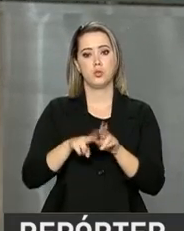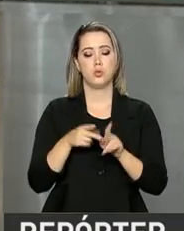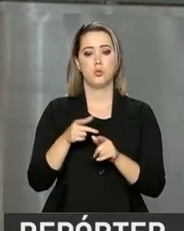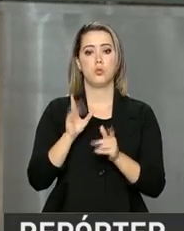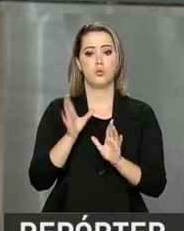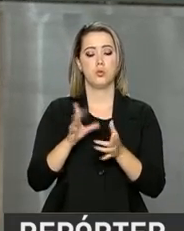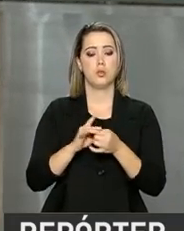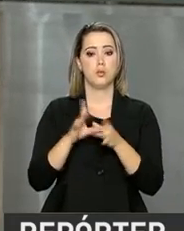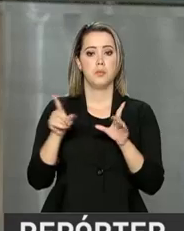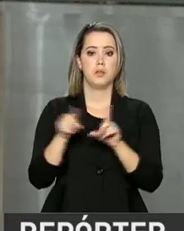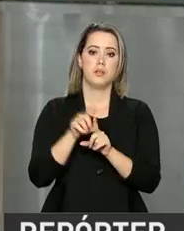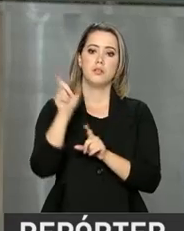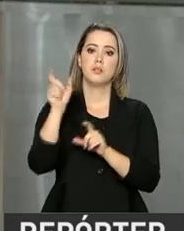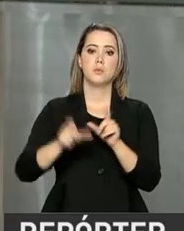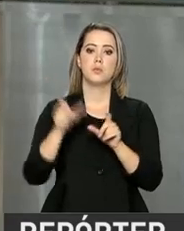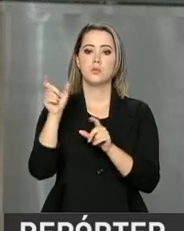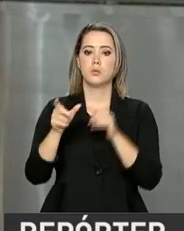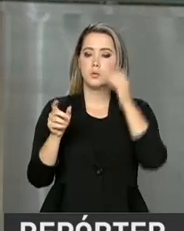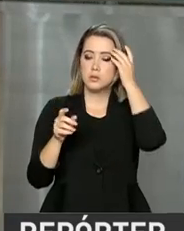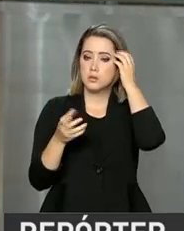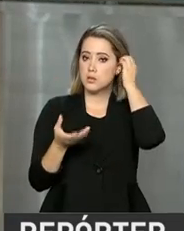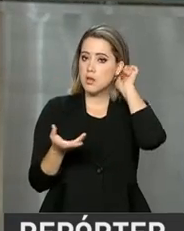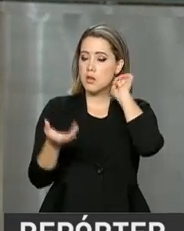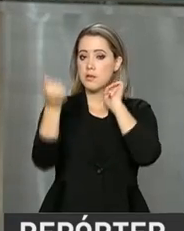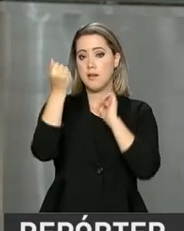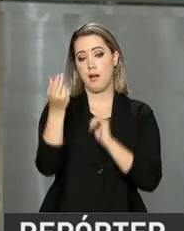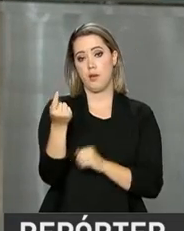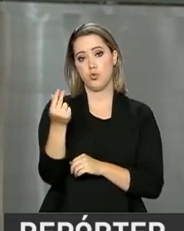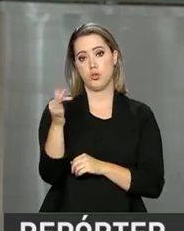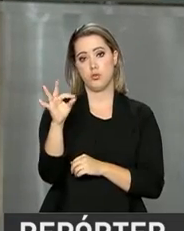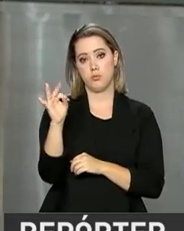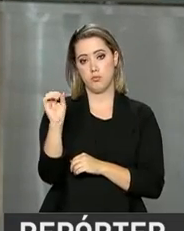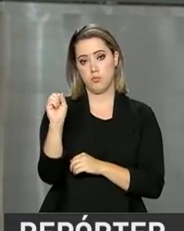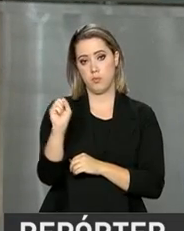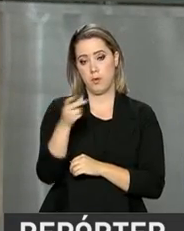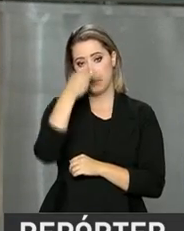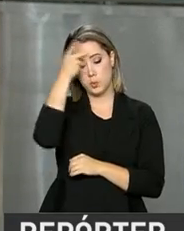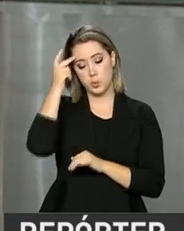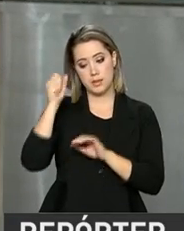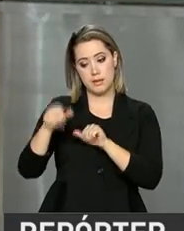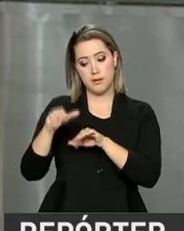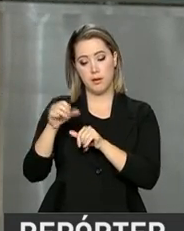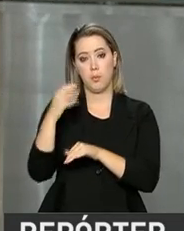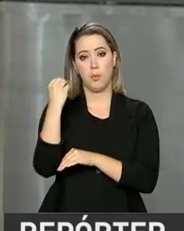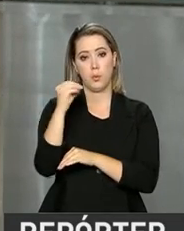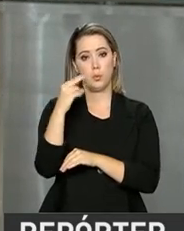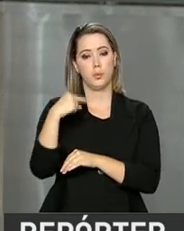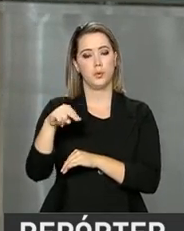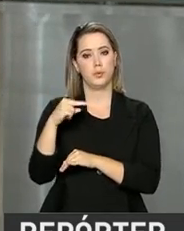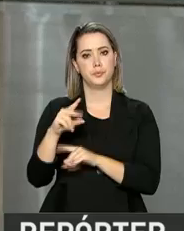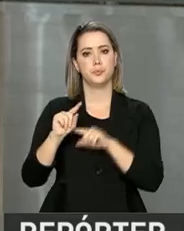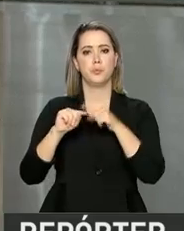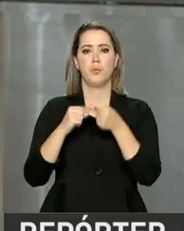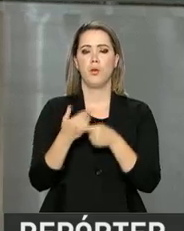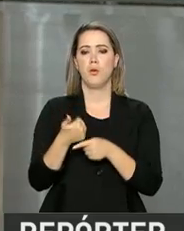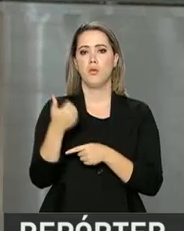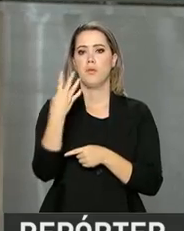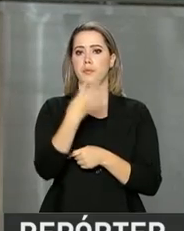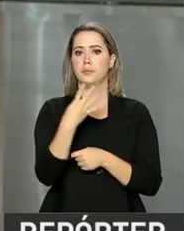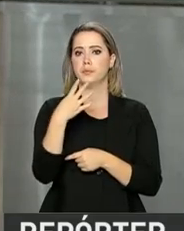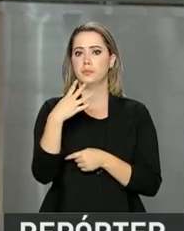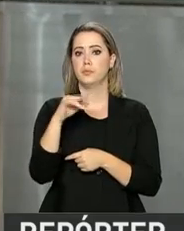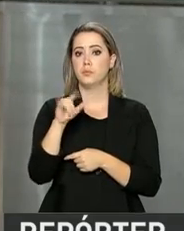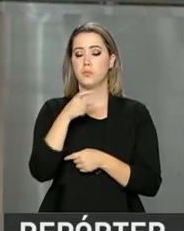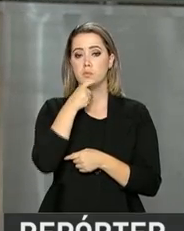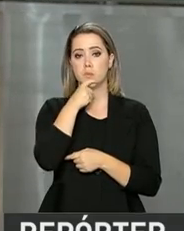estará liberado o saque das contas nativas do FGTS para os nascidos em setembro outubro e novembro e em 14